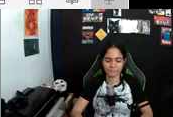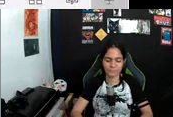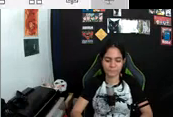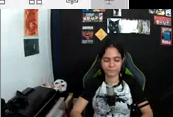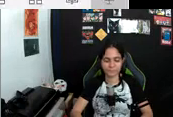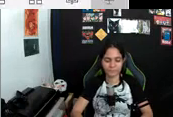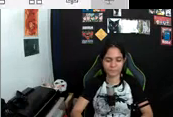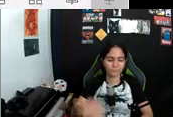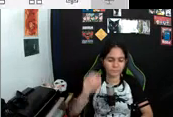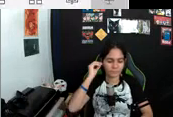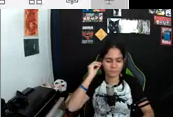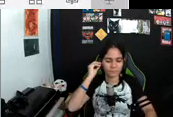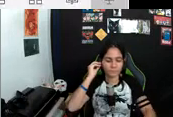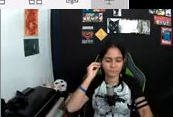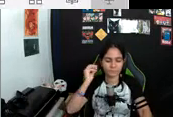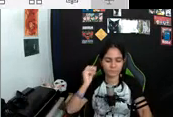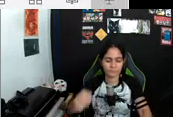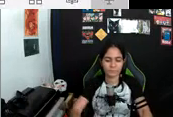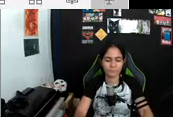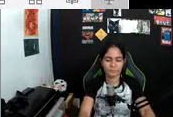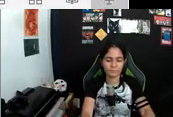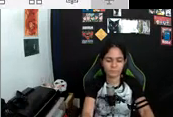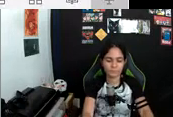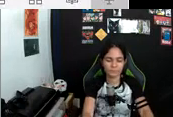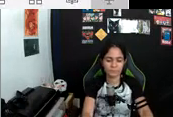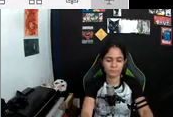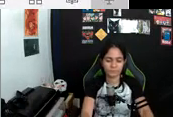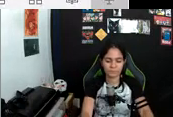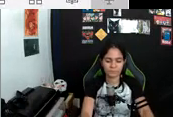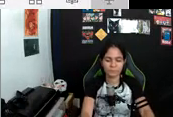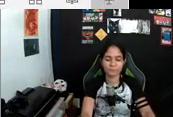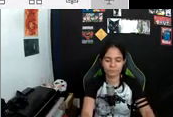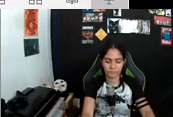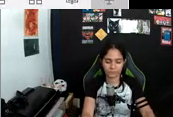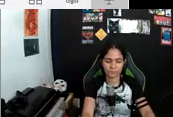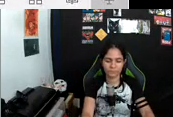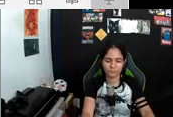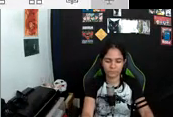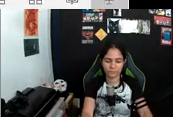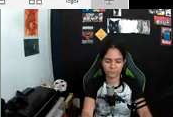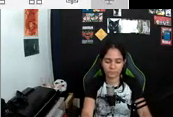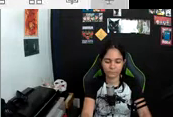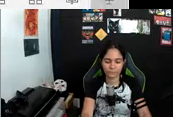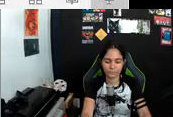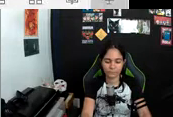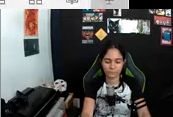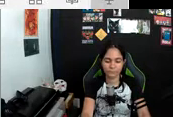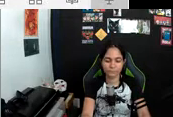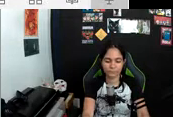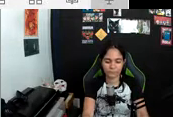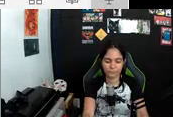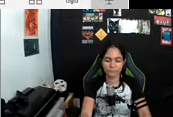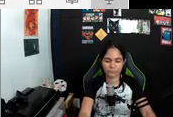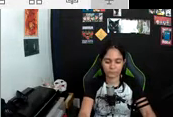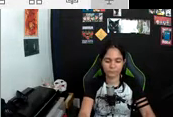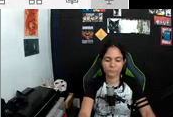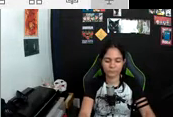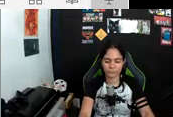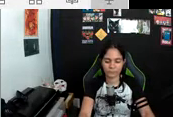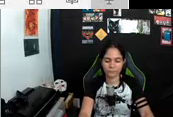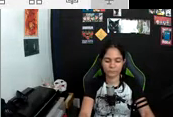Eu levei uma queda e nasceu nódulo no meus seios. Então, esse médico fez o